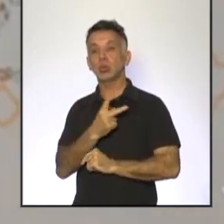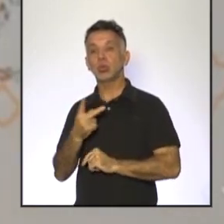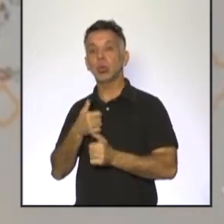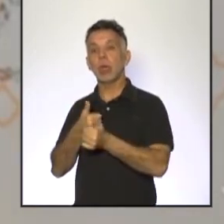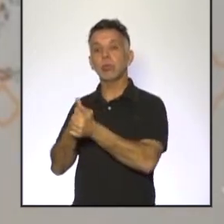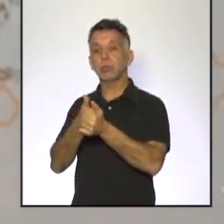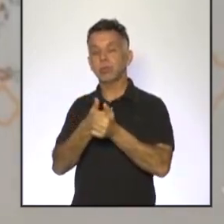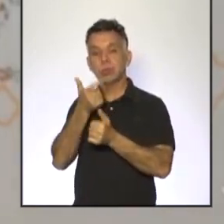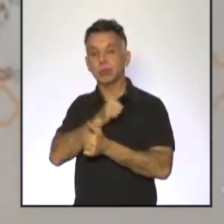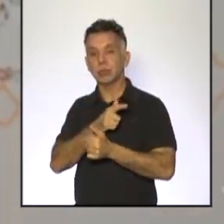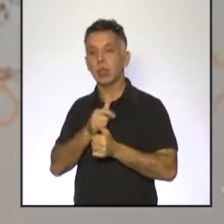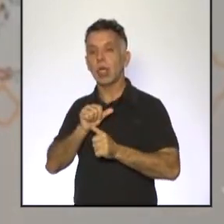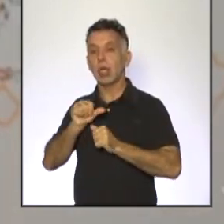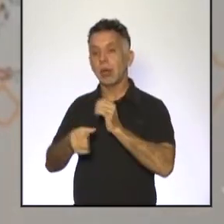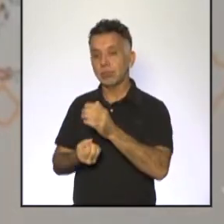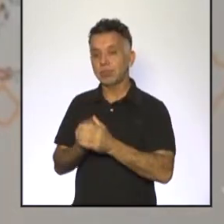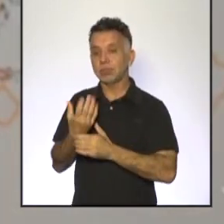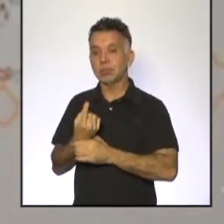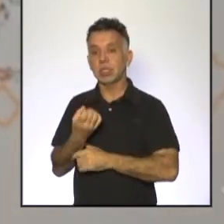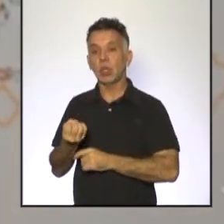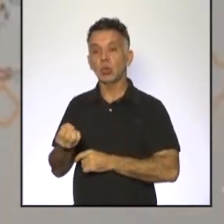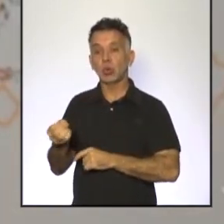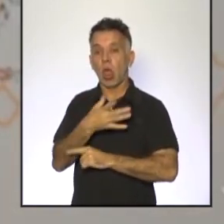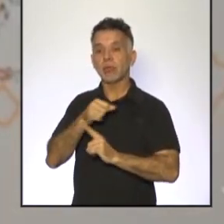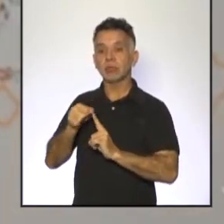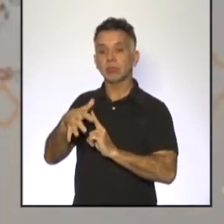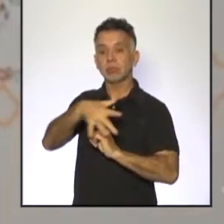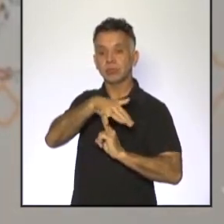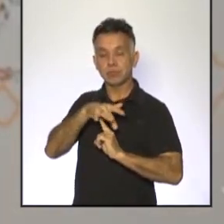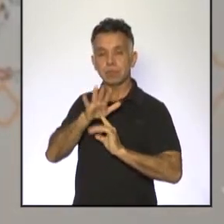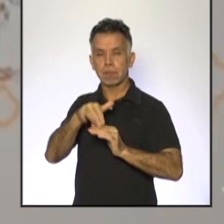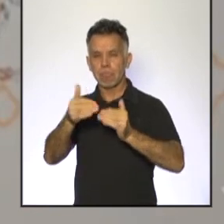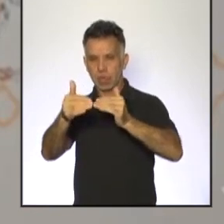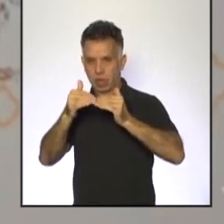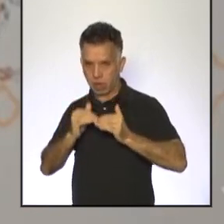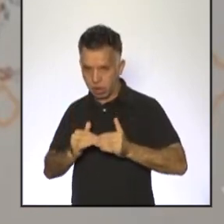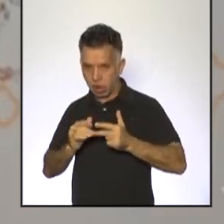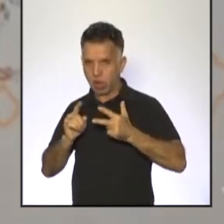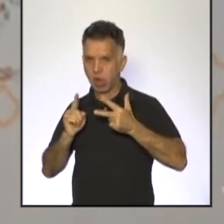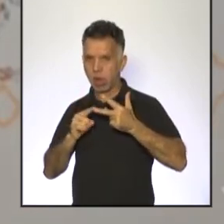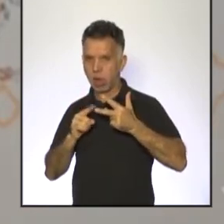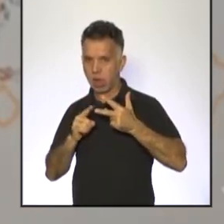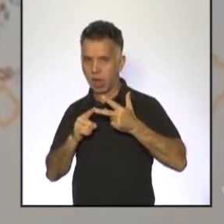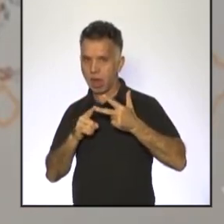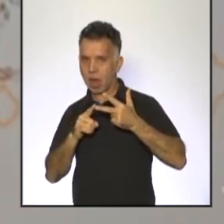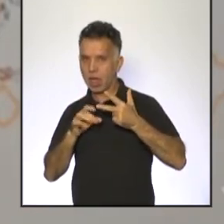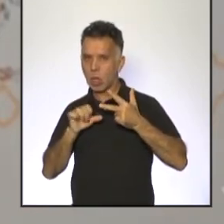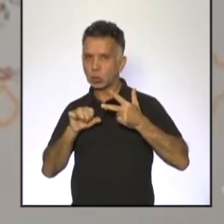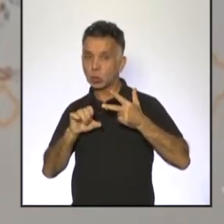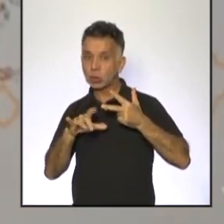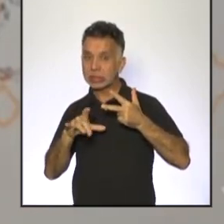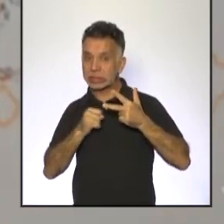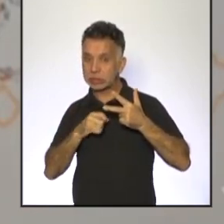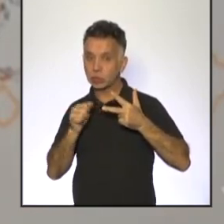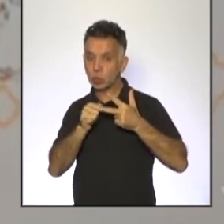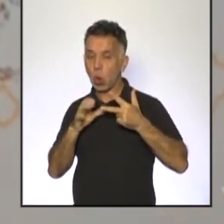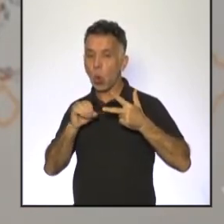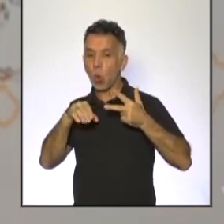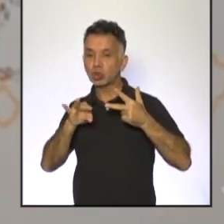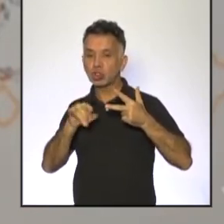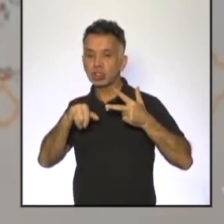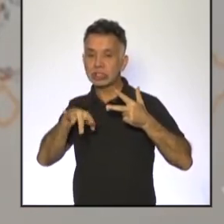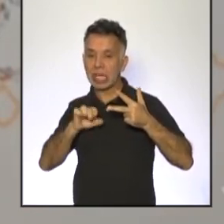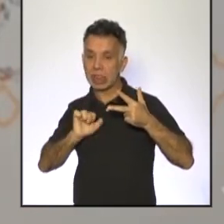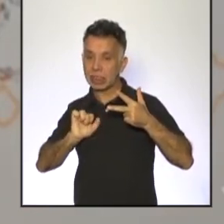promovem a subducção. Já a placa continental com a placa continental, tá? Existe um fenômeno, ao invés de uma